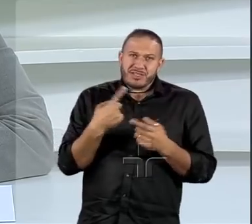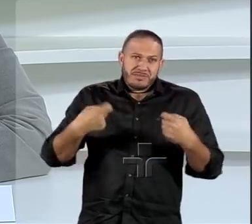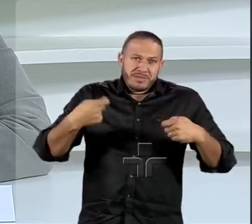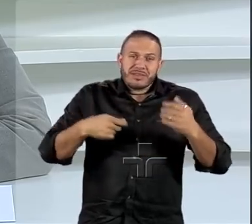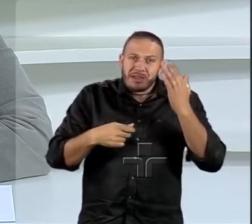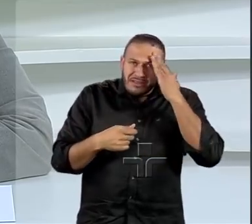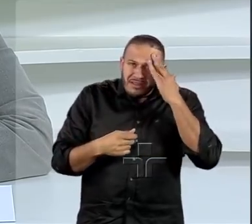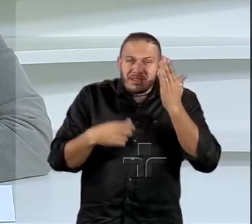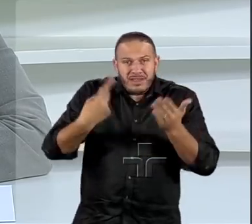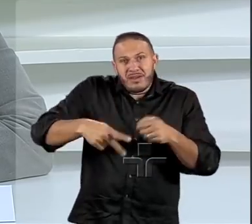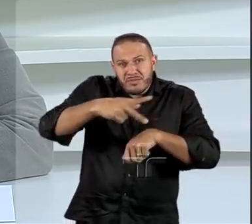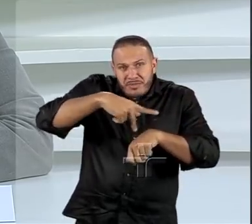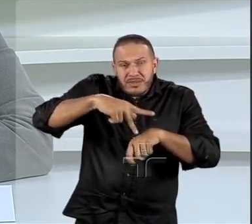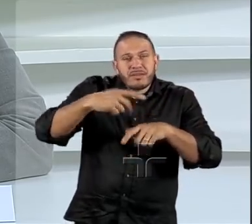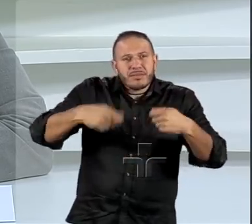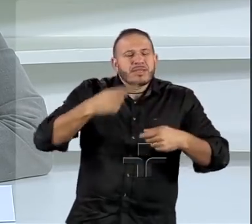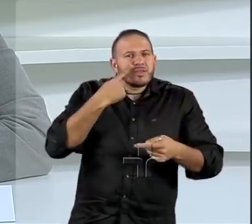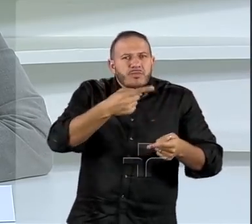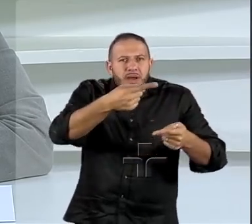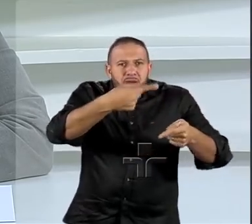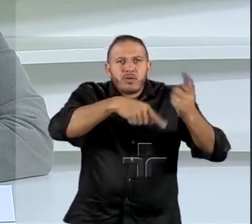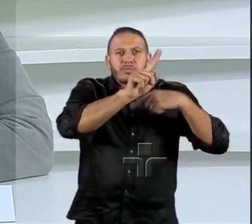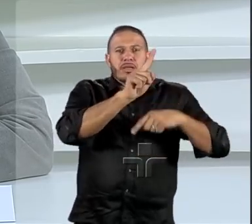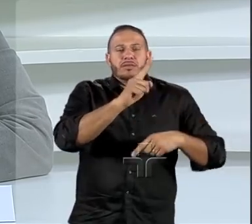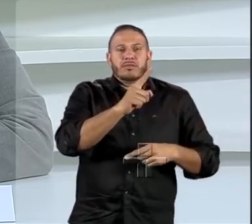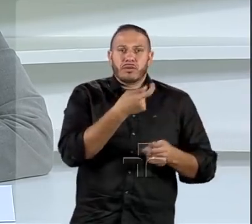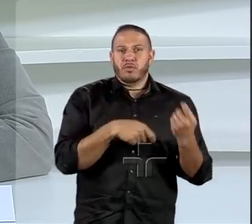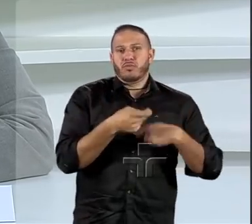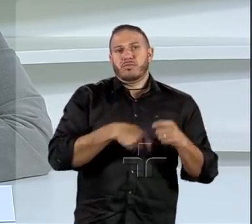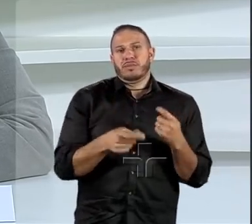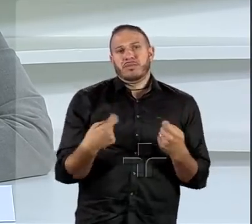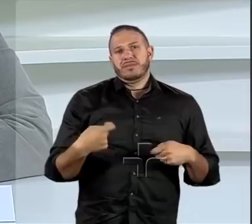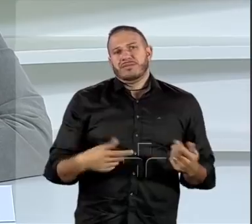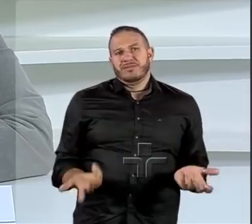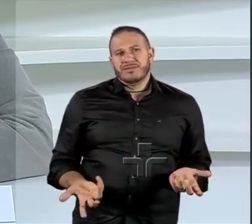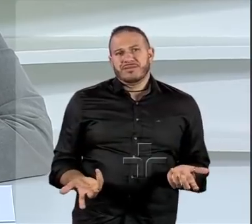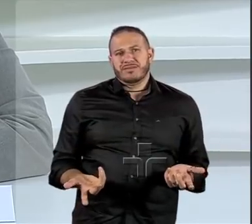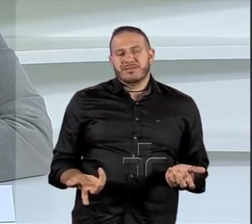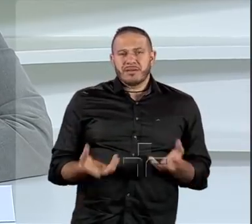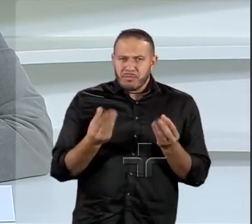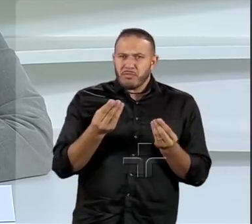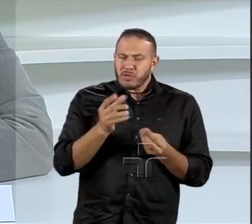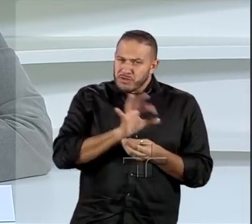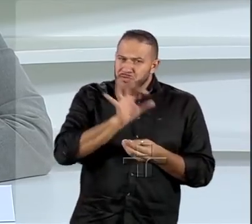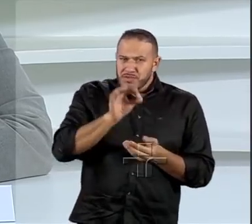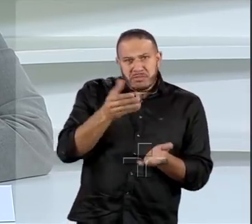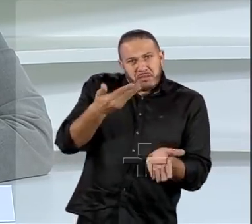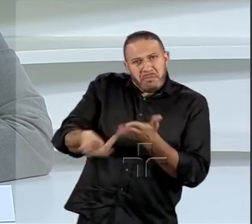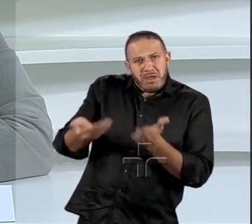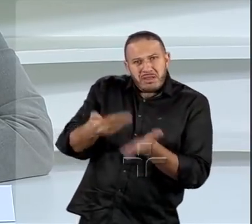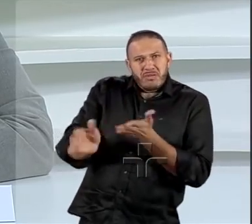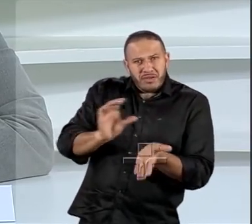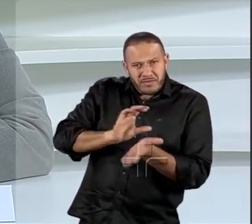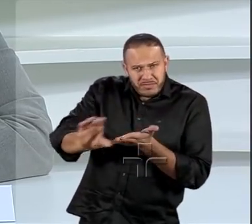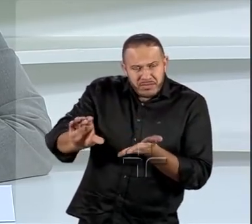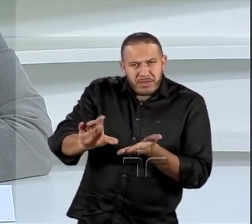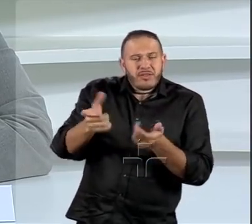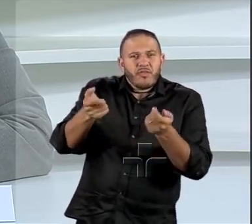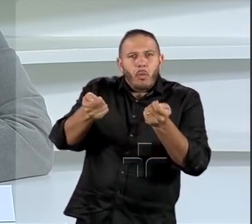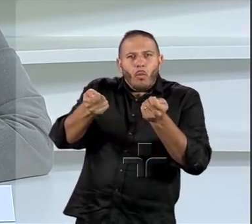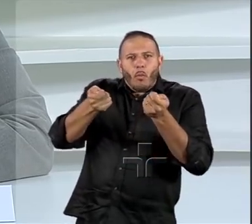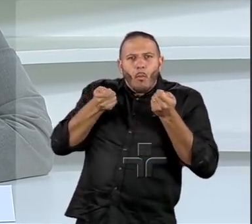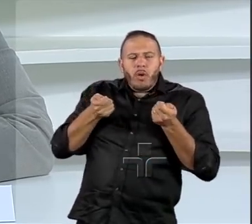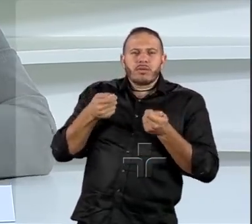entender que esse país precisa de uma recuperação na economia. Claro. Parte do que se perdeu em investimento foi recessão. Verdade.